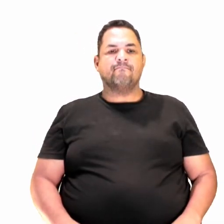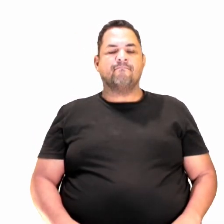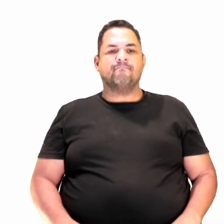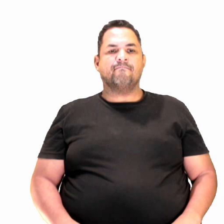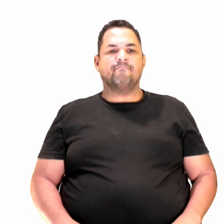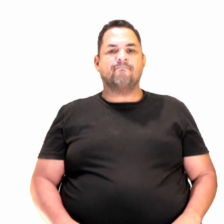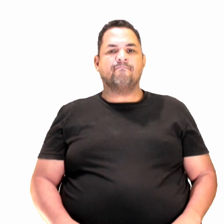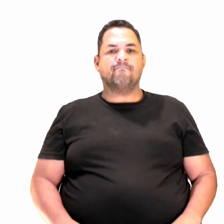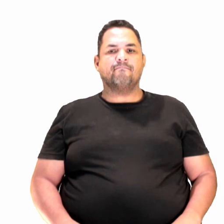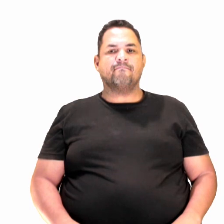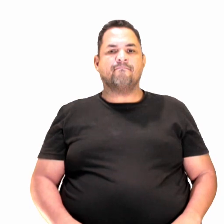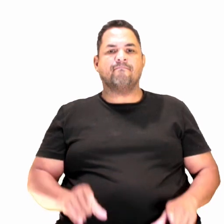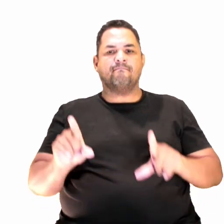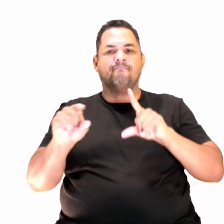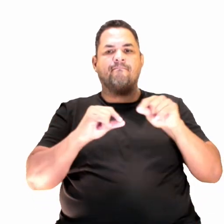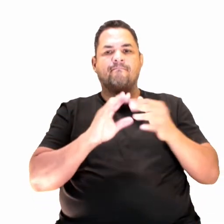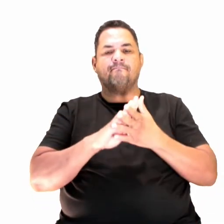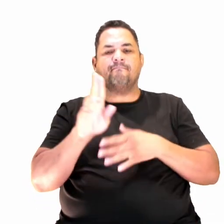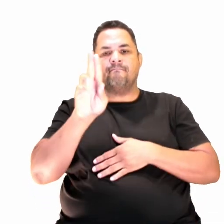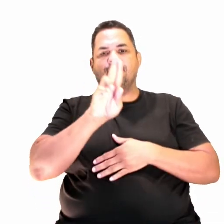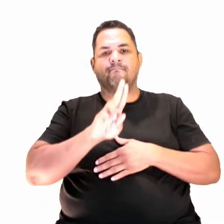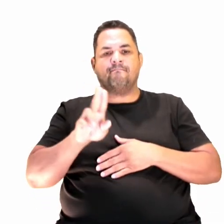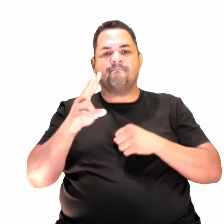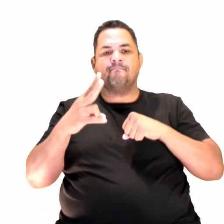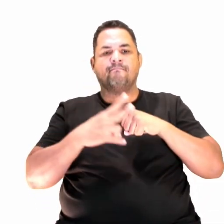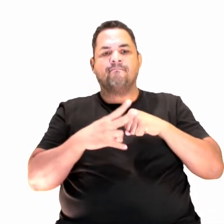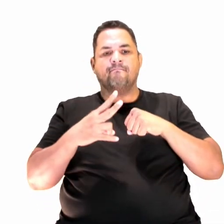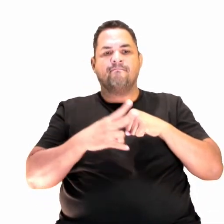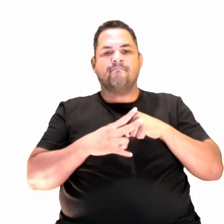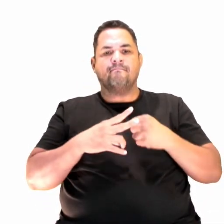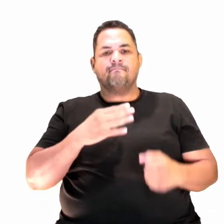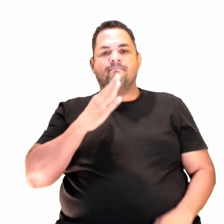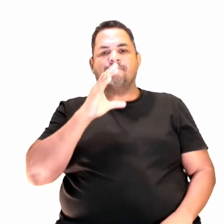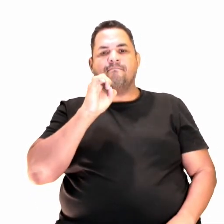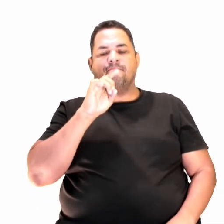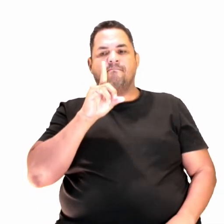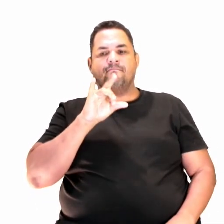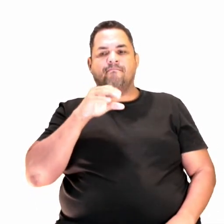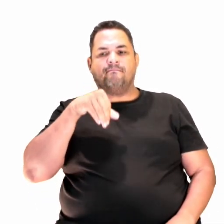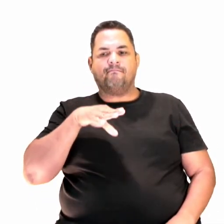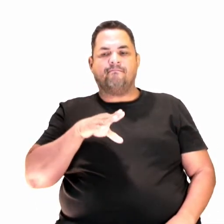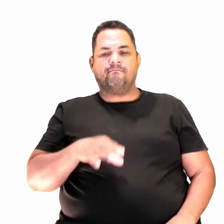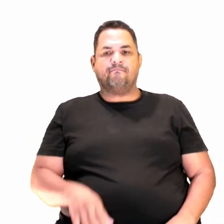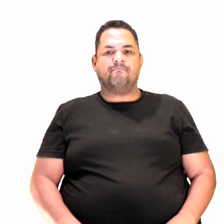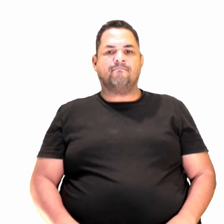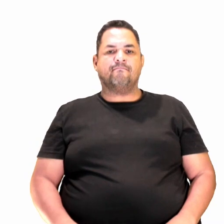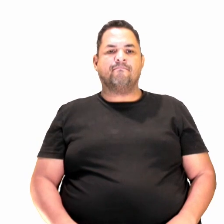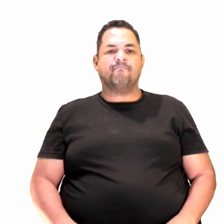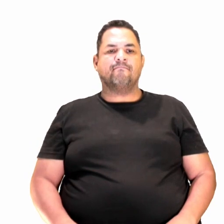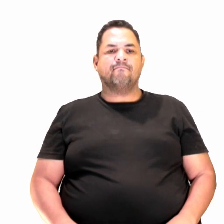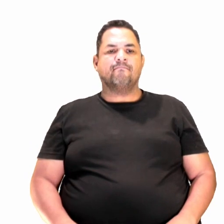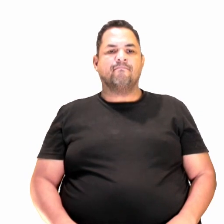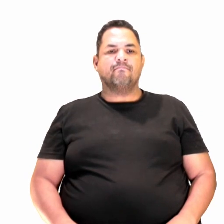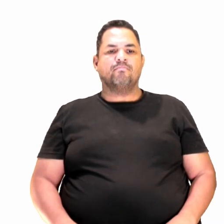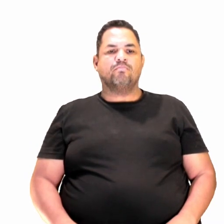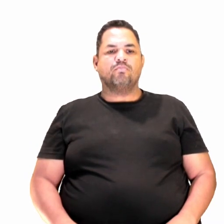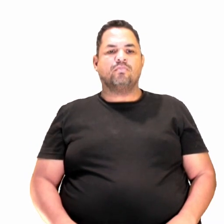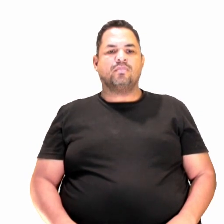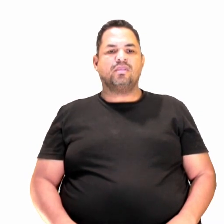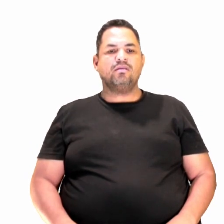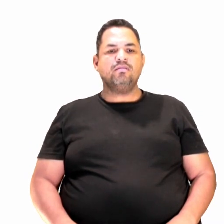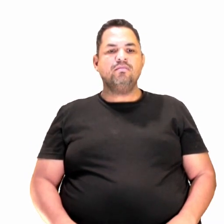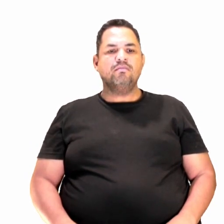aqui a gente vai optar por usar os verbos could e o must. Então could ele vai ficar